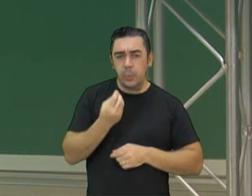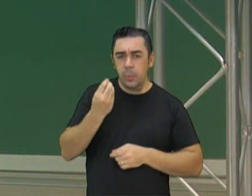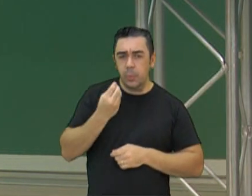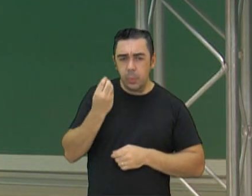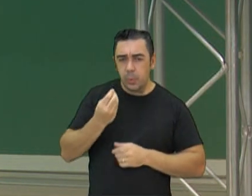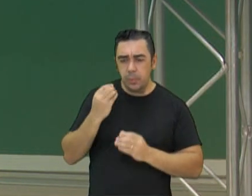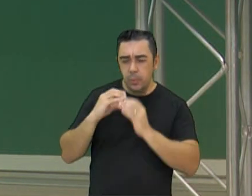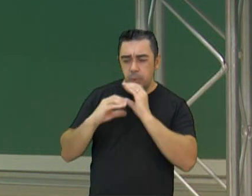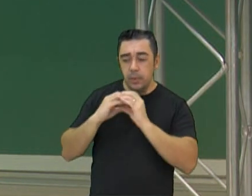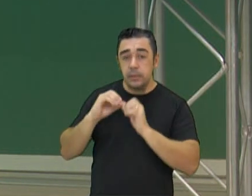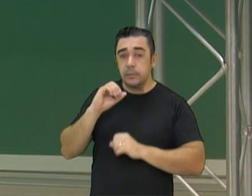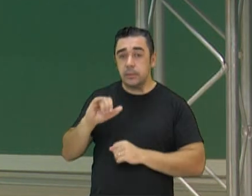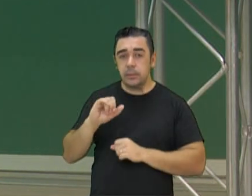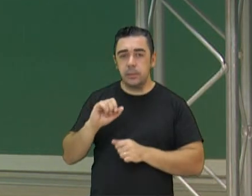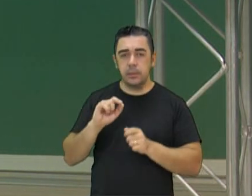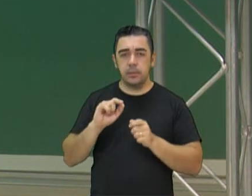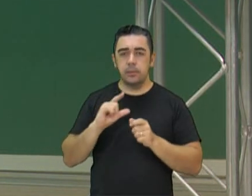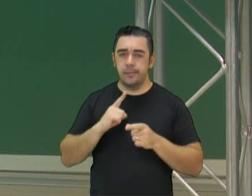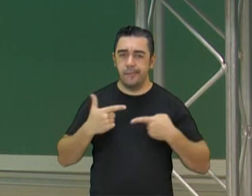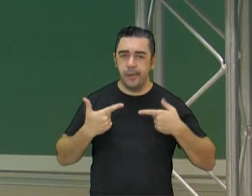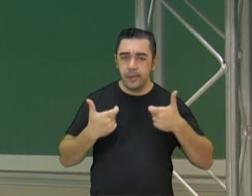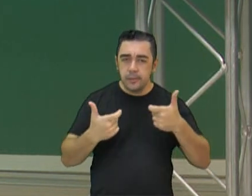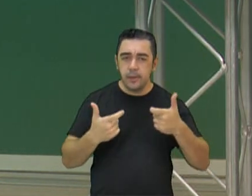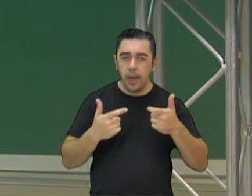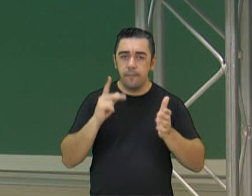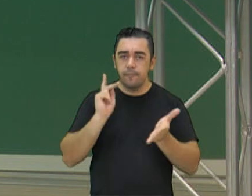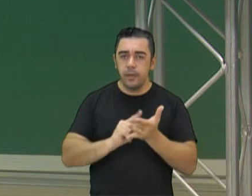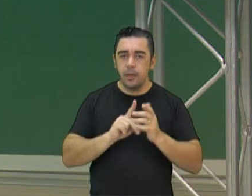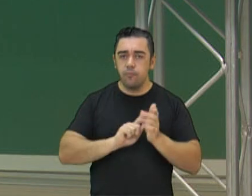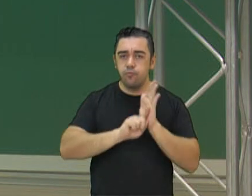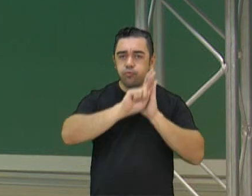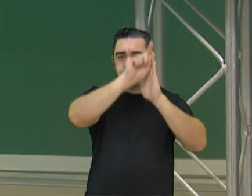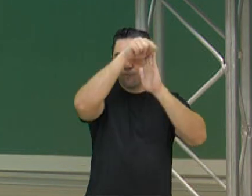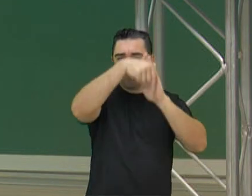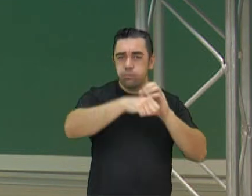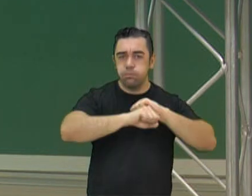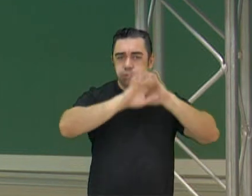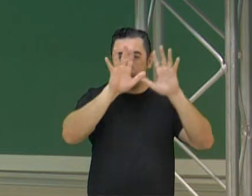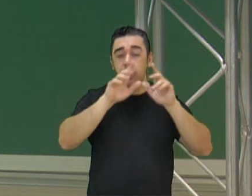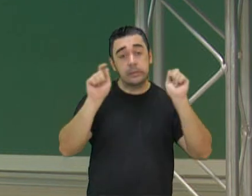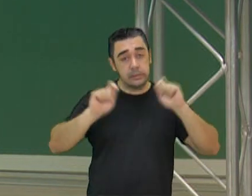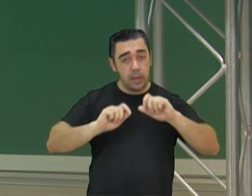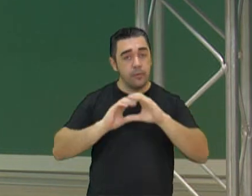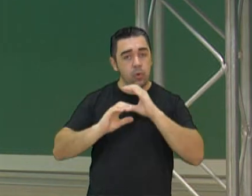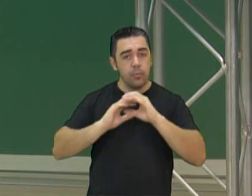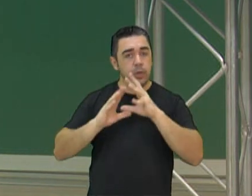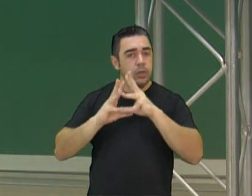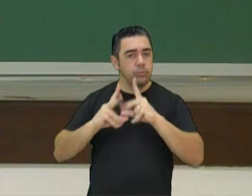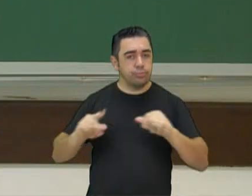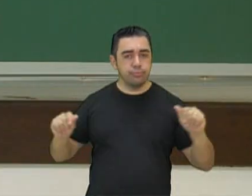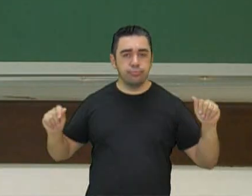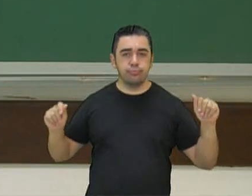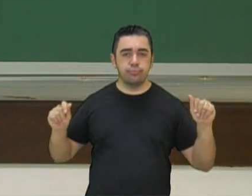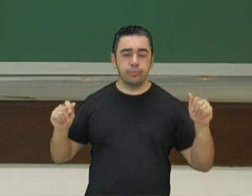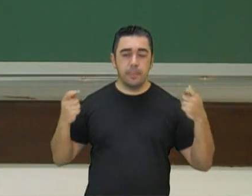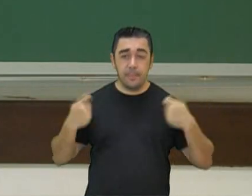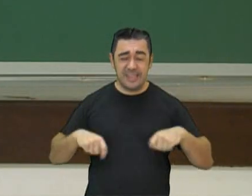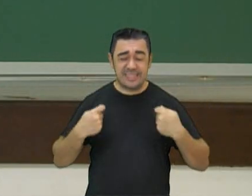guerra nuclear e as redes de comunicações que já existiam poderiam ser destruídas. Então, precisaria